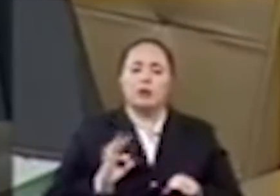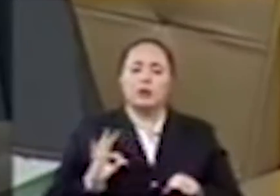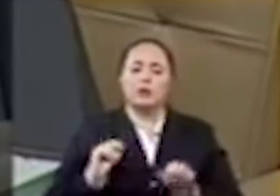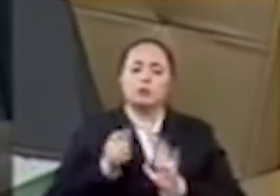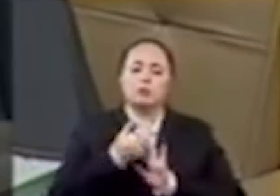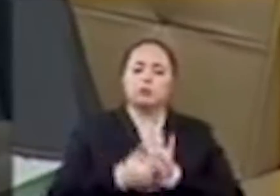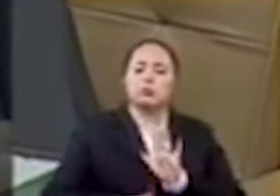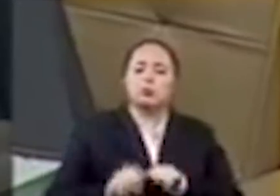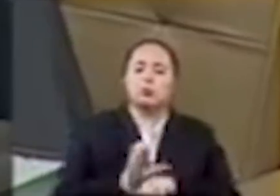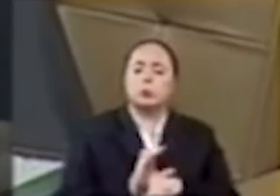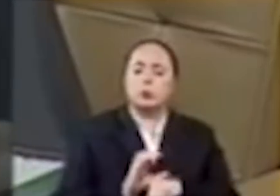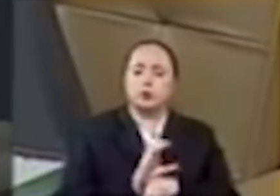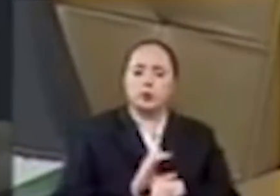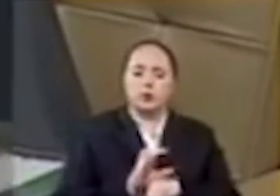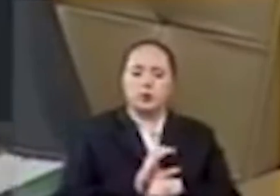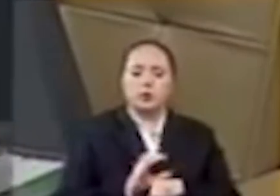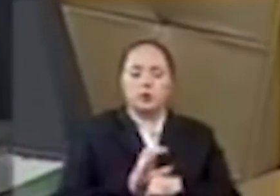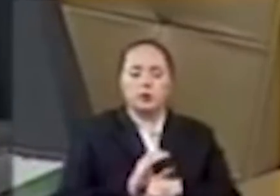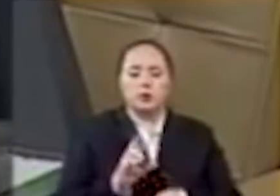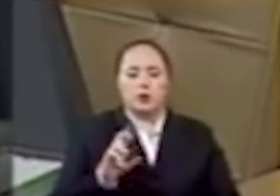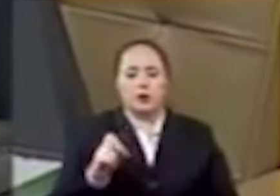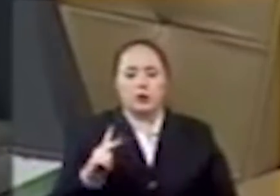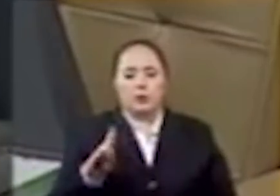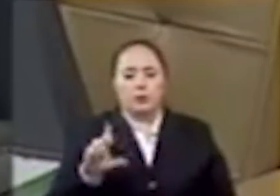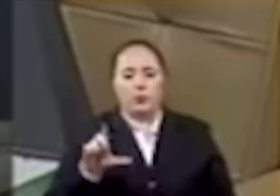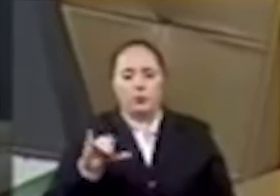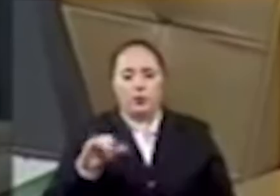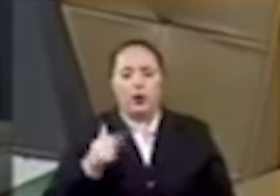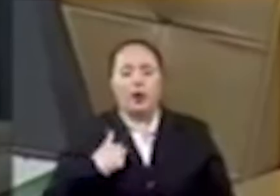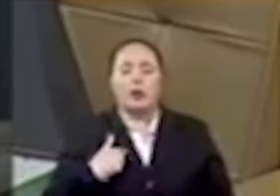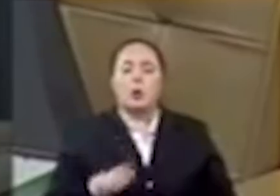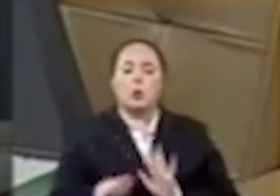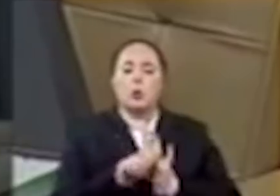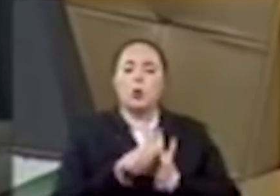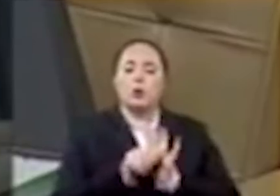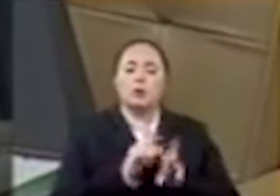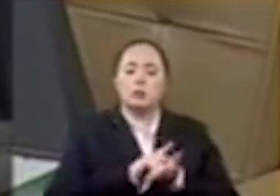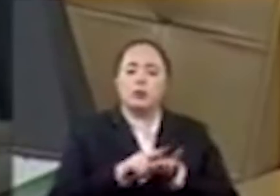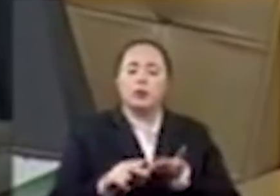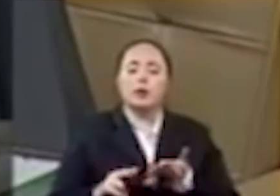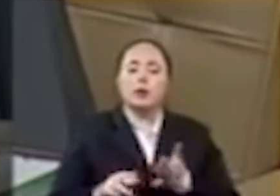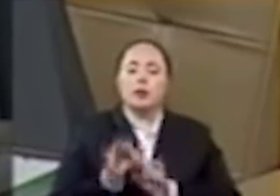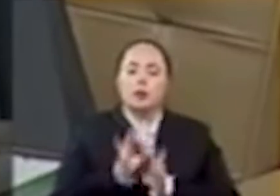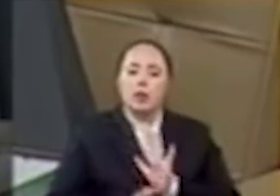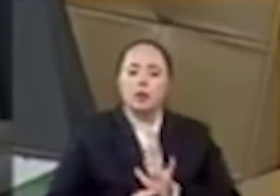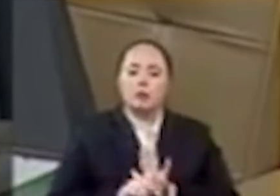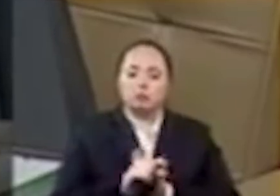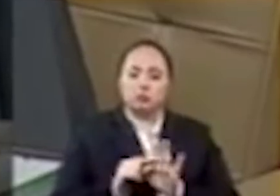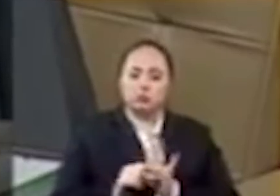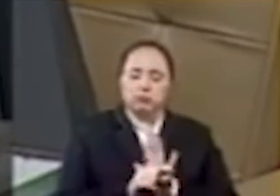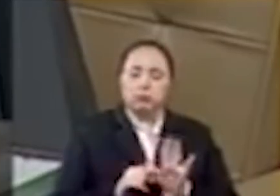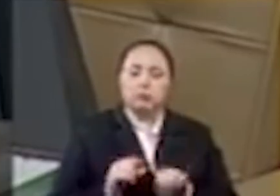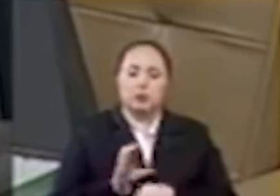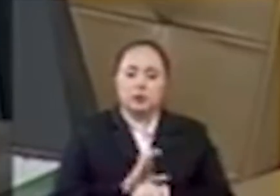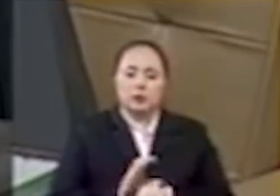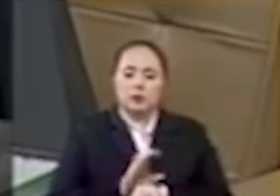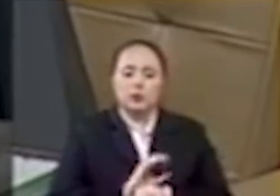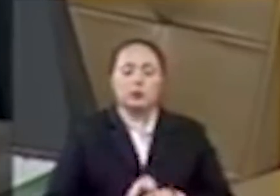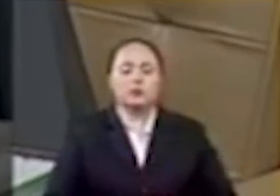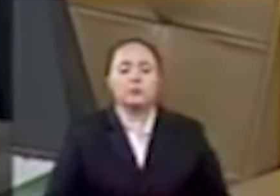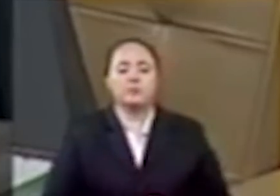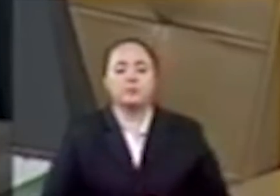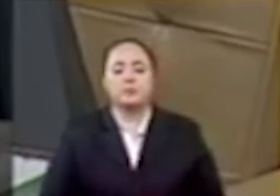as constituições da República. Aqui eu rememoro os dispositivos das nossas constituições